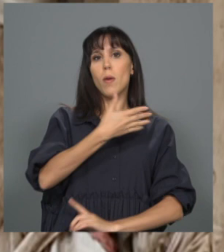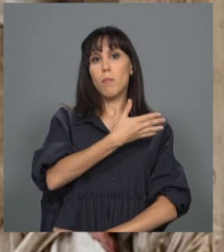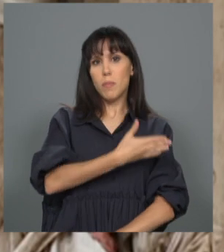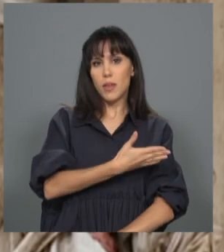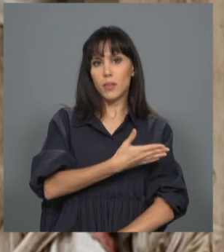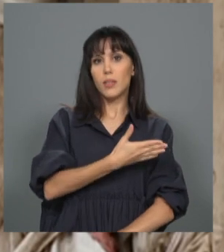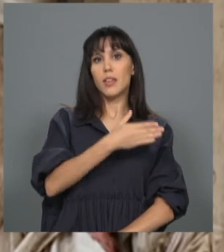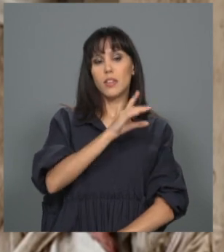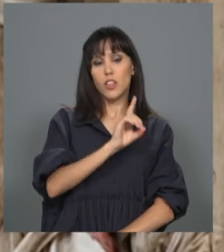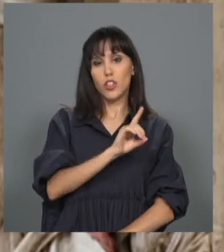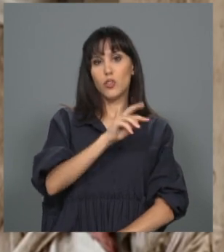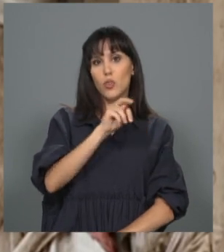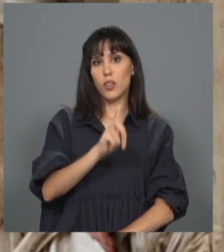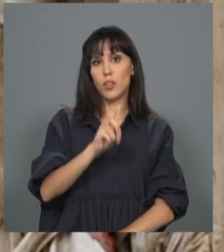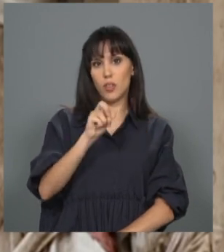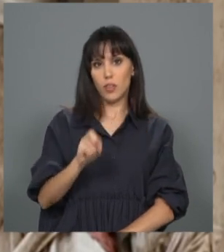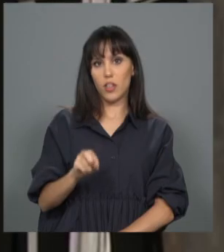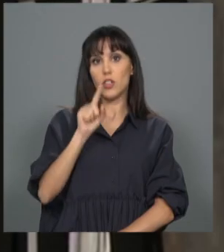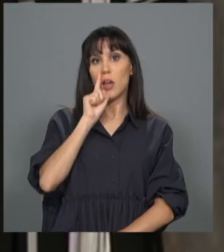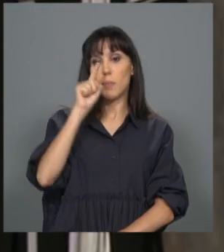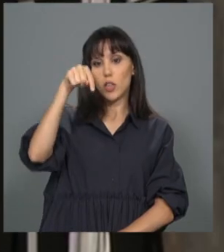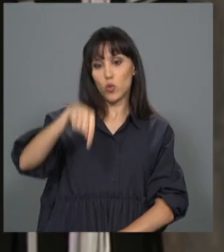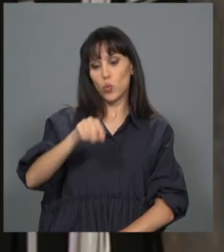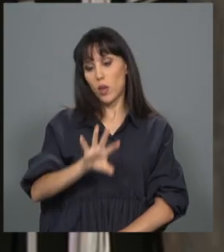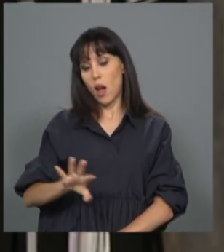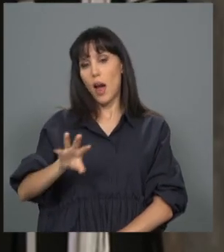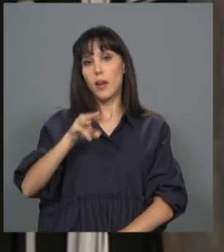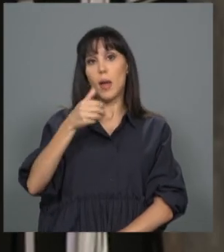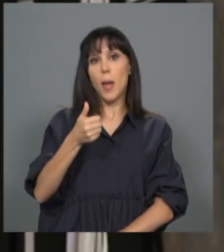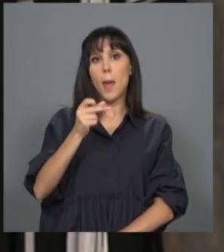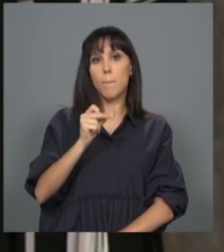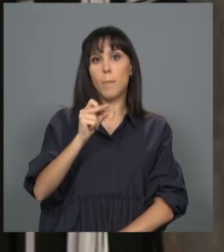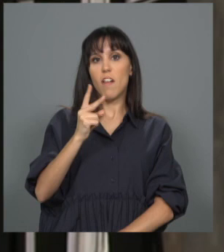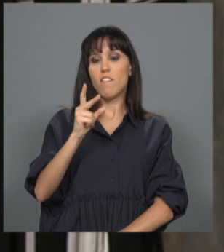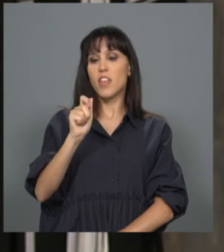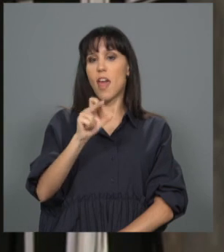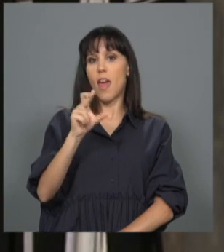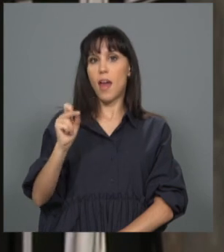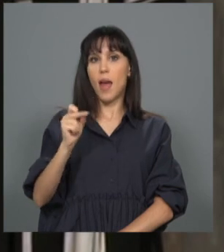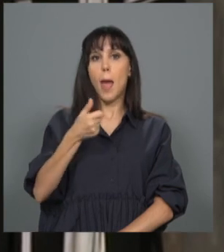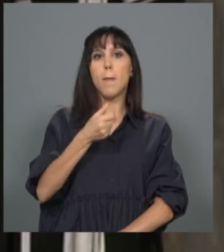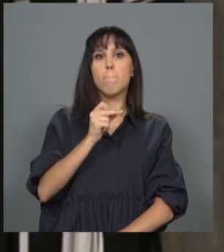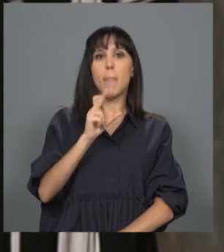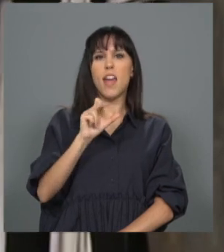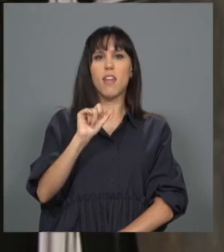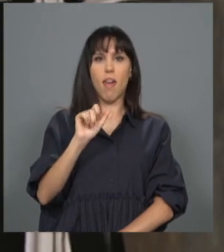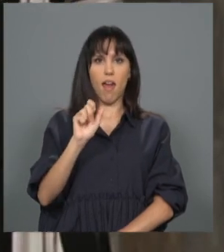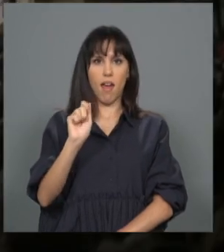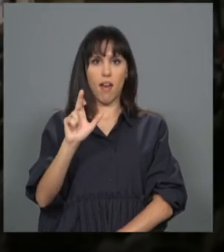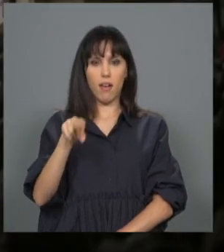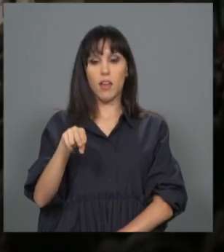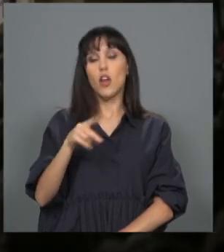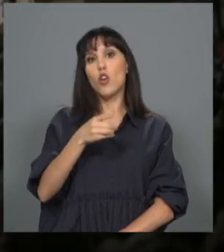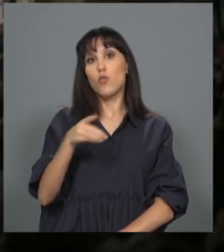1633, no sul da Alemanha, sul da Baviera, da Bayern, 90 quilómetros ao sul